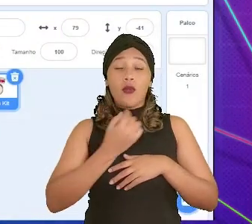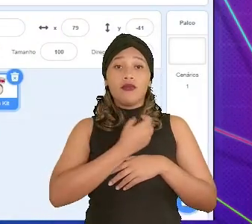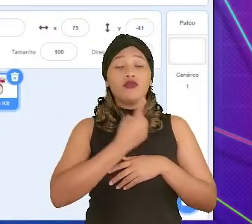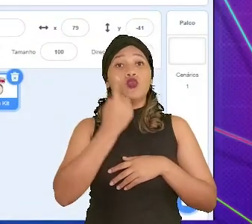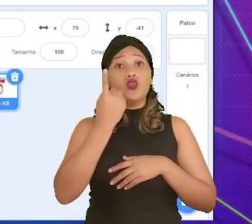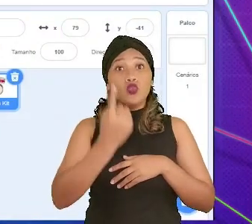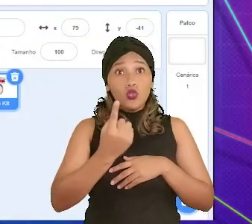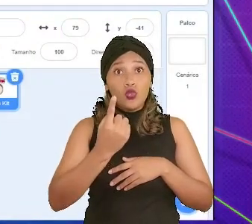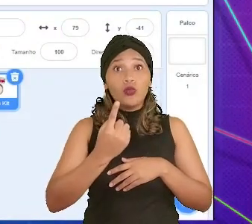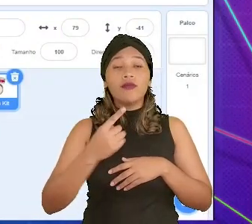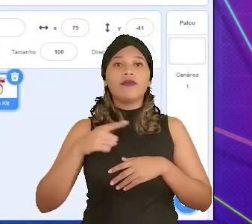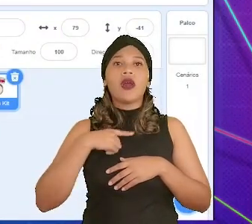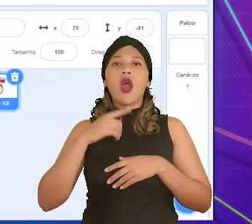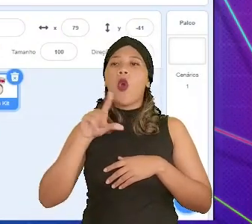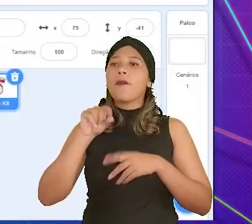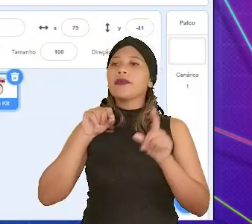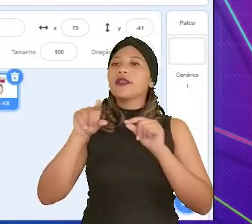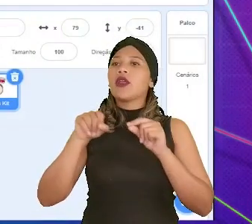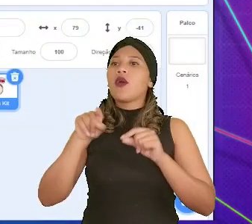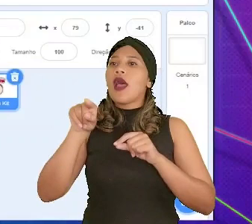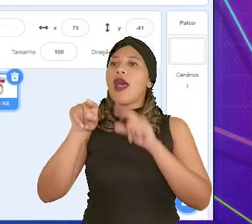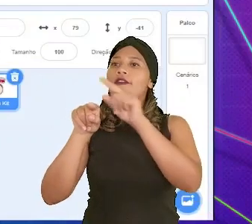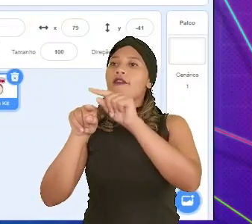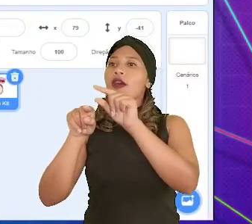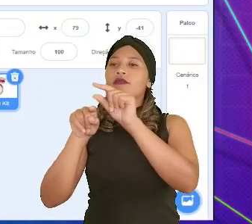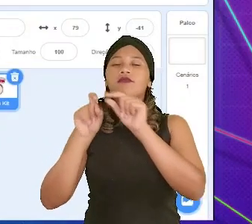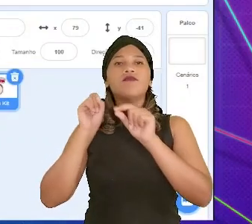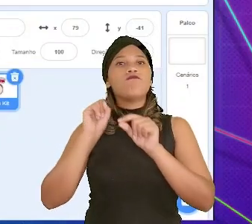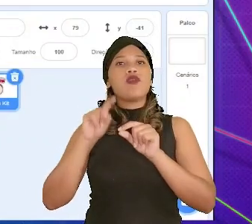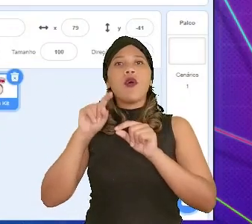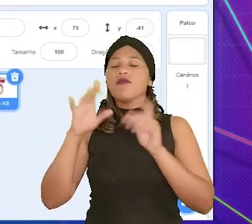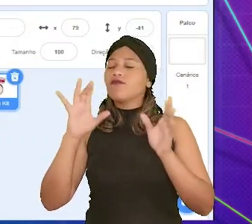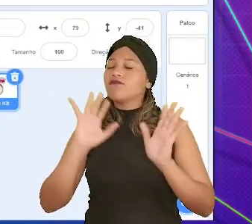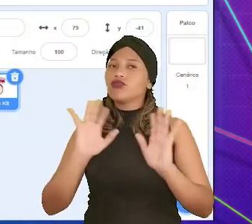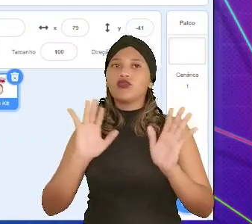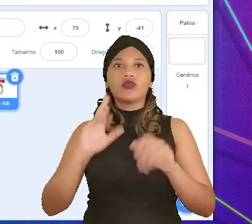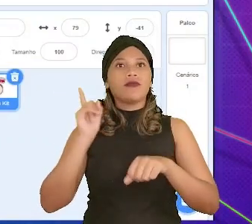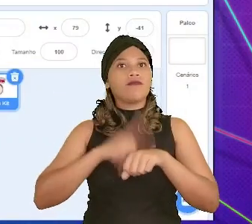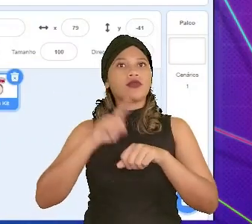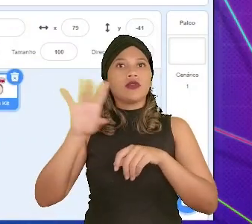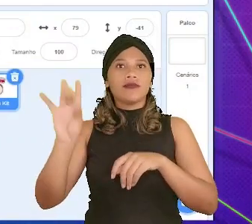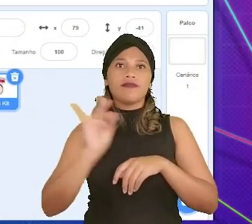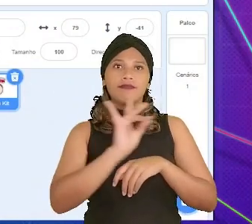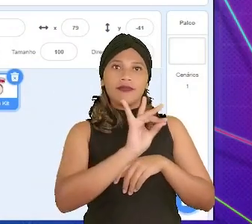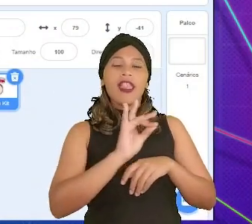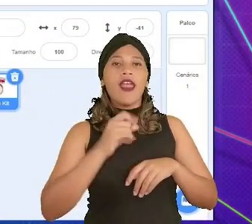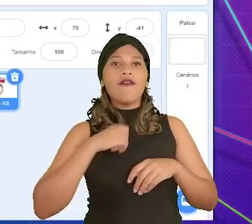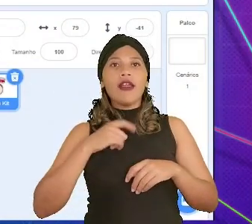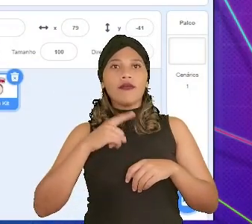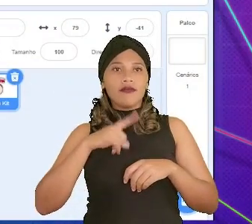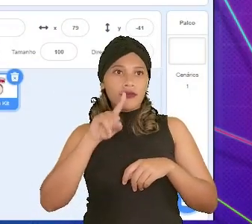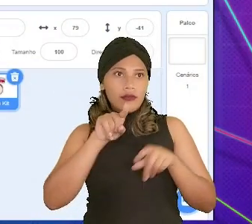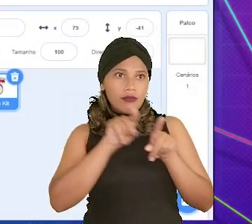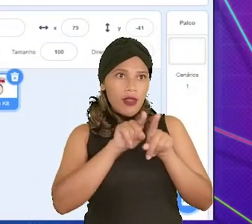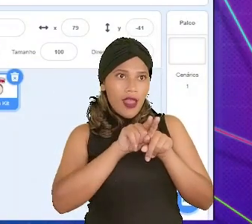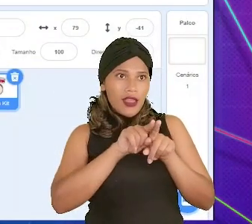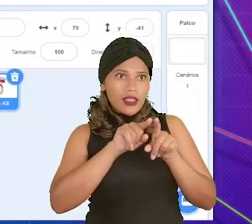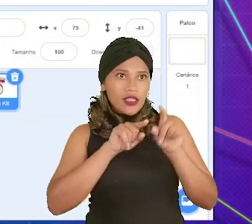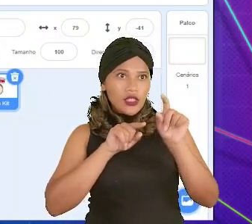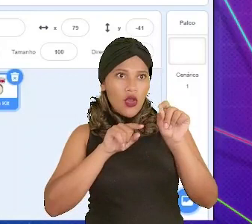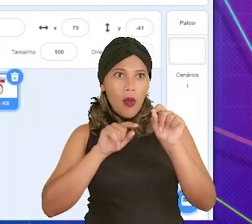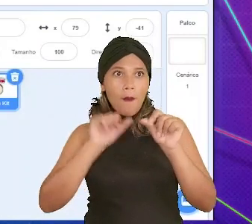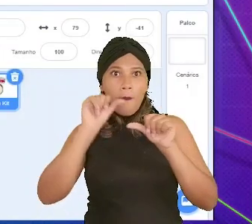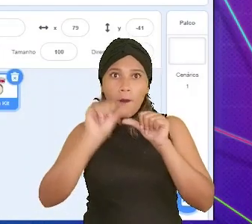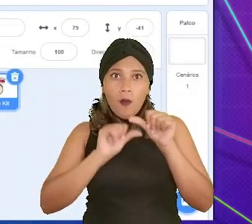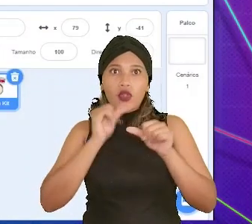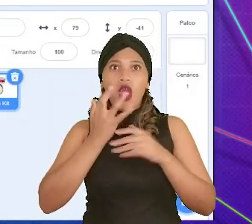objeto 1, a opção de som que foi escolhida vai ser usada. Depois, indo em Aparência e selecionando